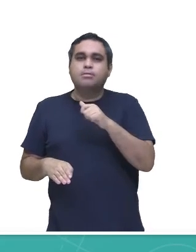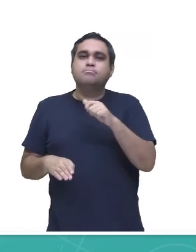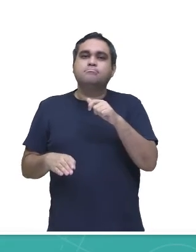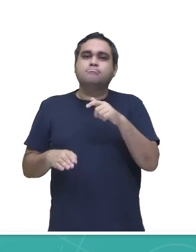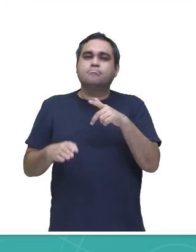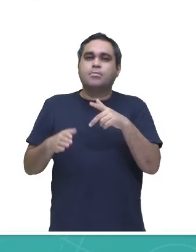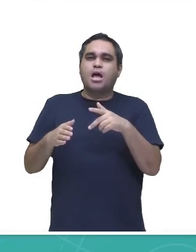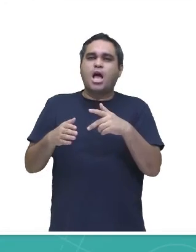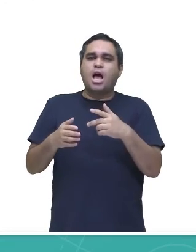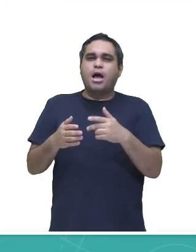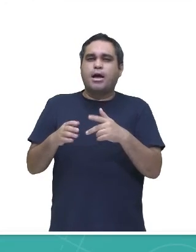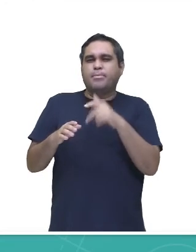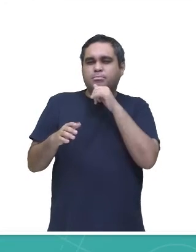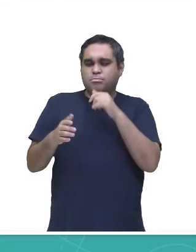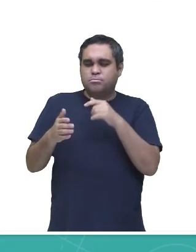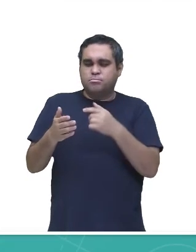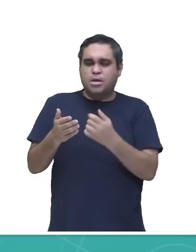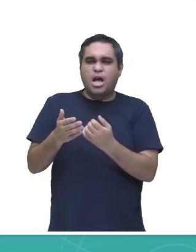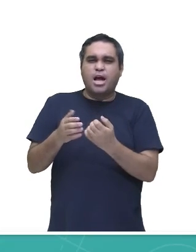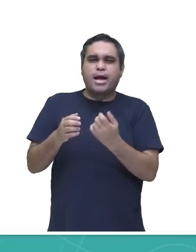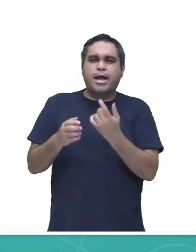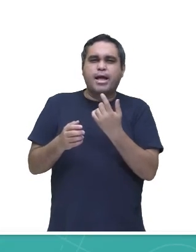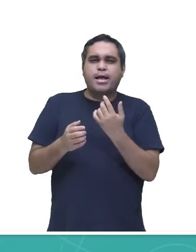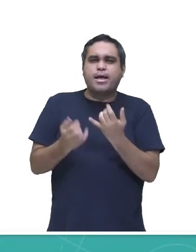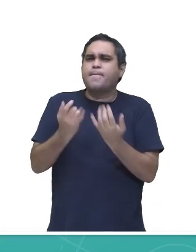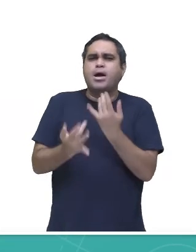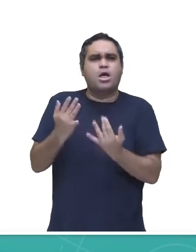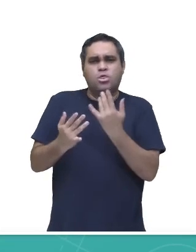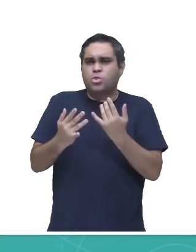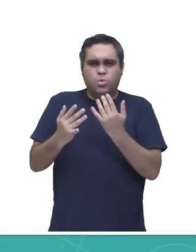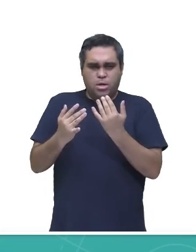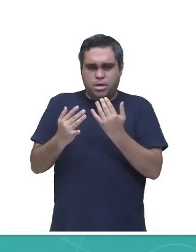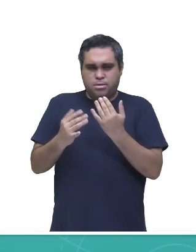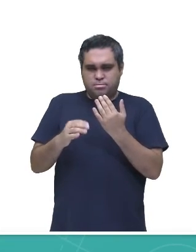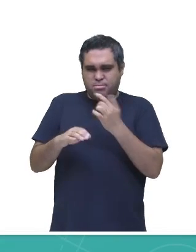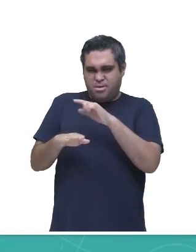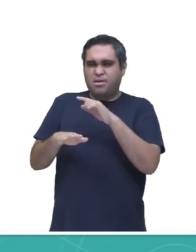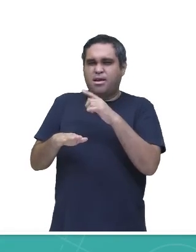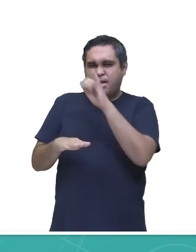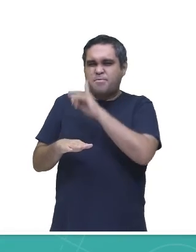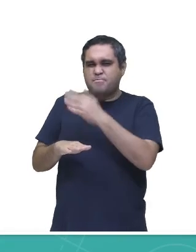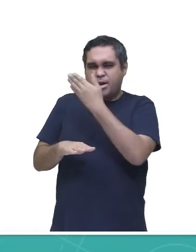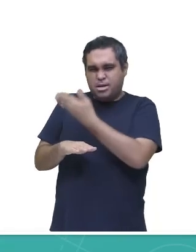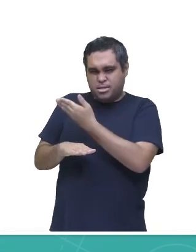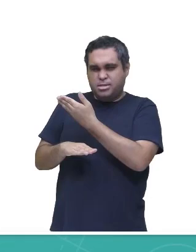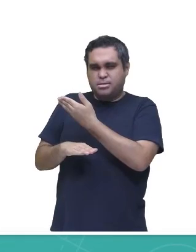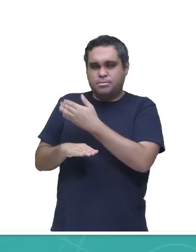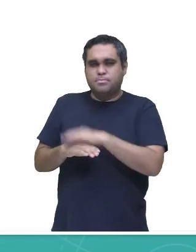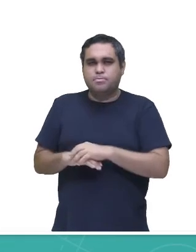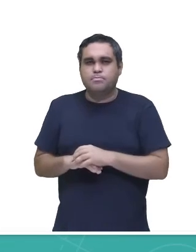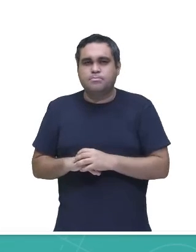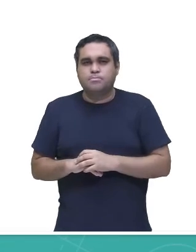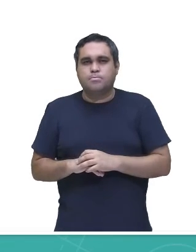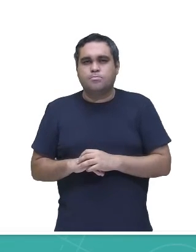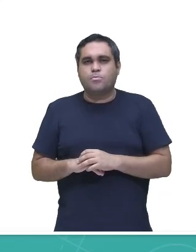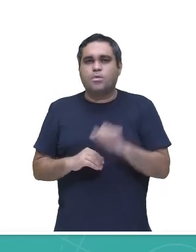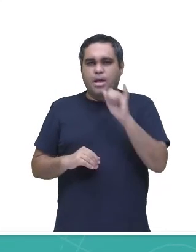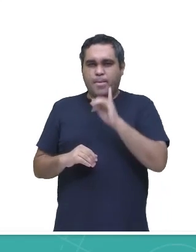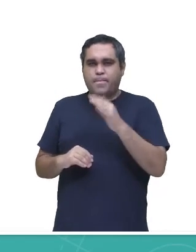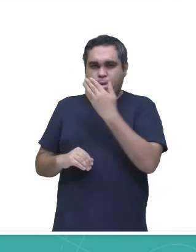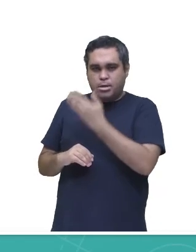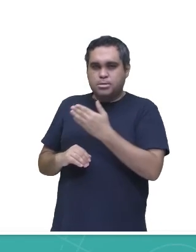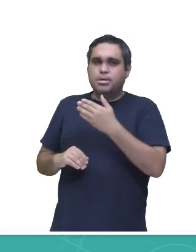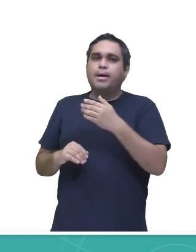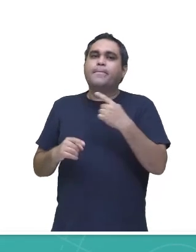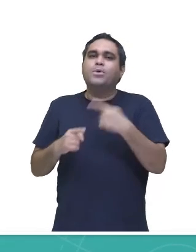moto, deixando-a com uma queimadura, né? Como a gente sabe, o escapamento, que é o que a gente chama popularmente ali de descarga, né? Fica